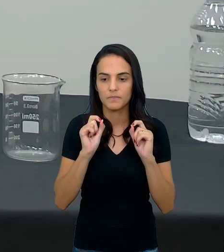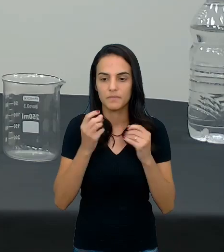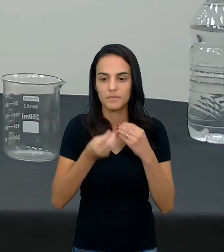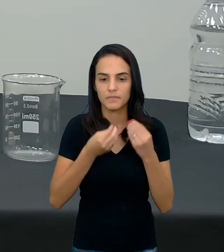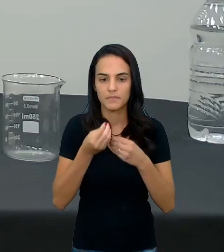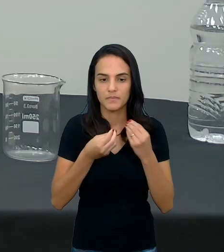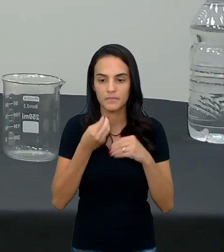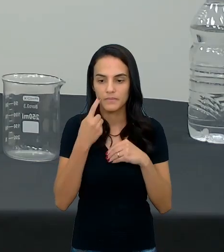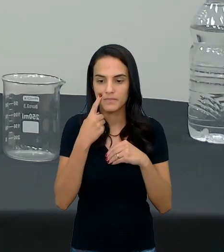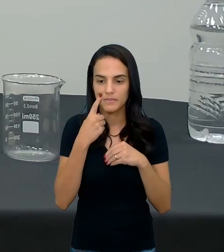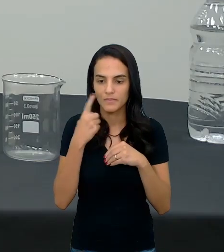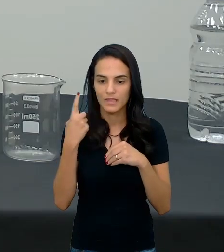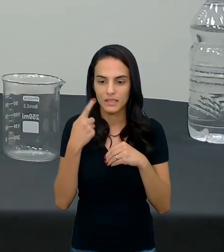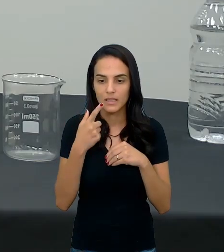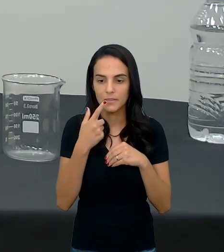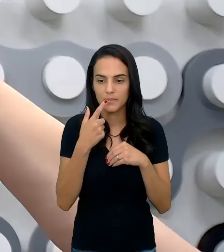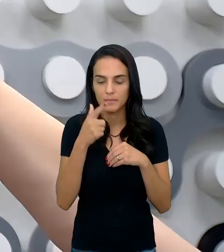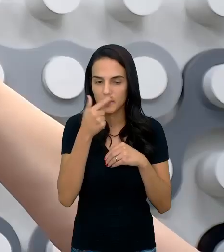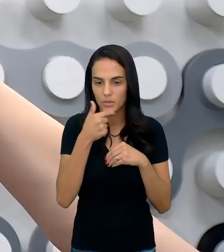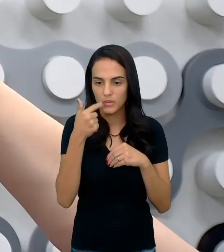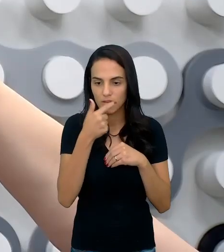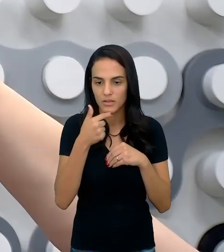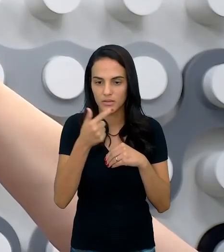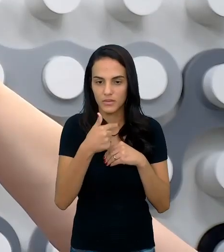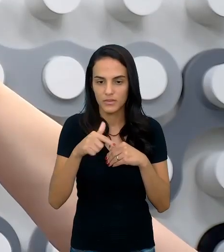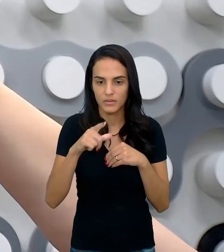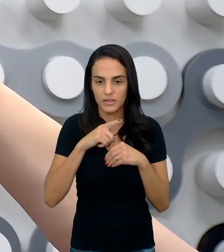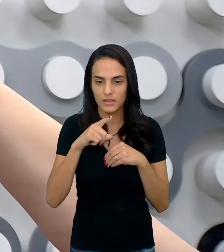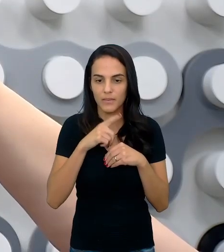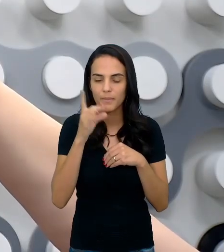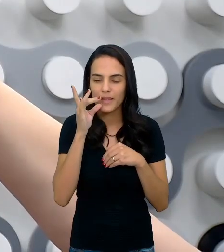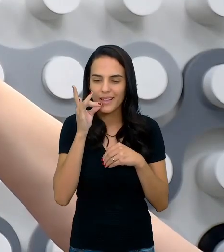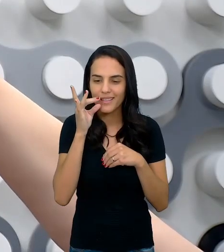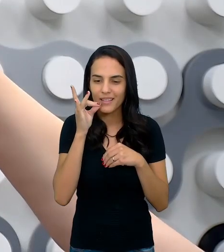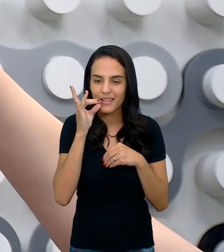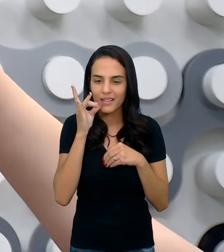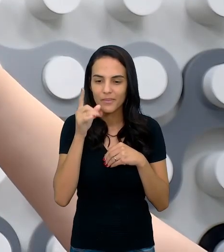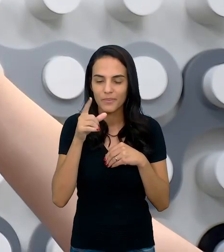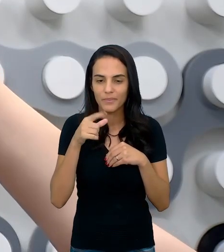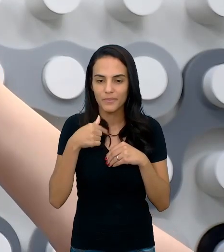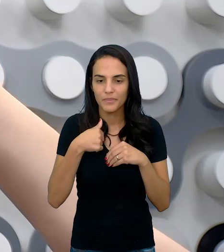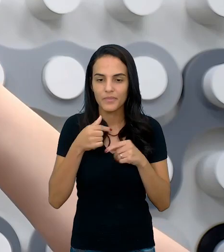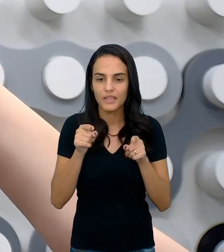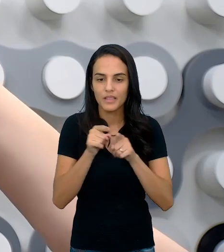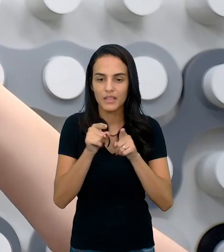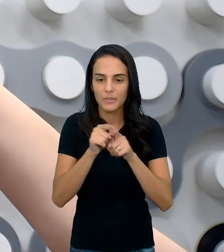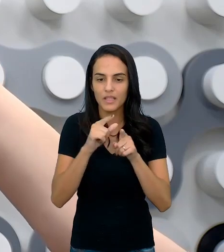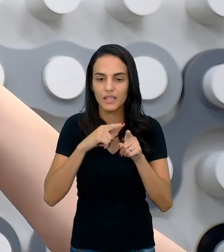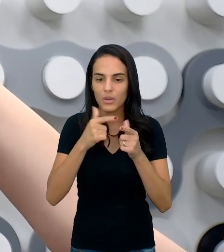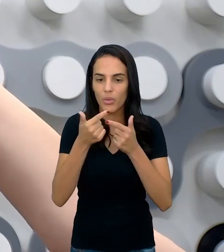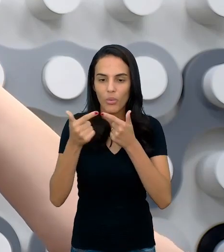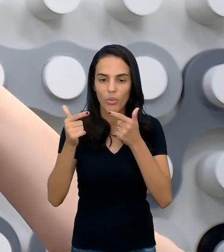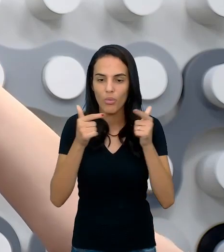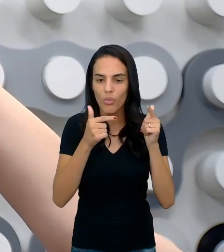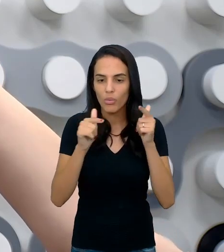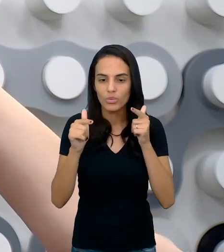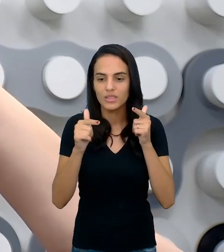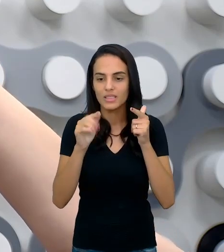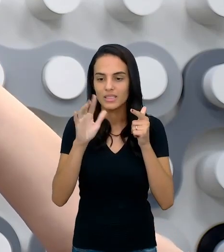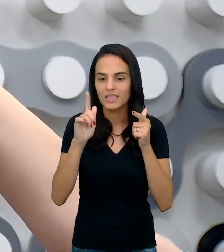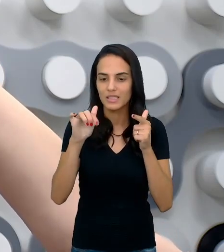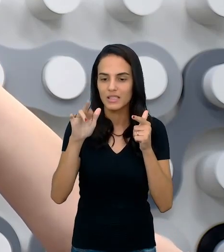perto, então, olha, da boca. Então, a gente tem glândulas salivares aqui e a gente tem outras glândulas